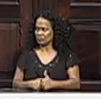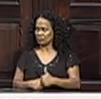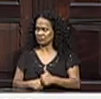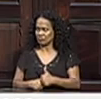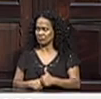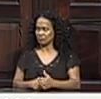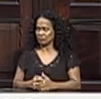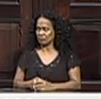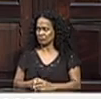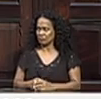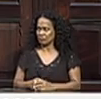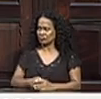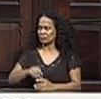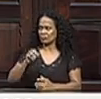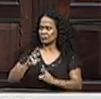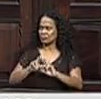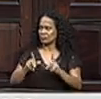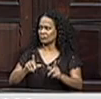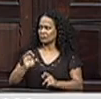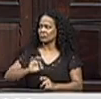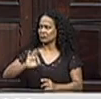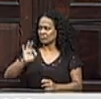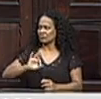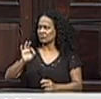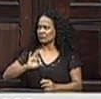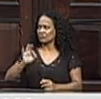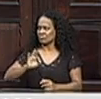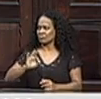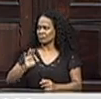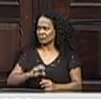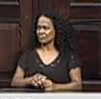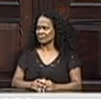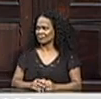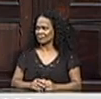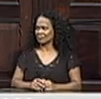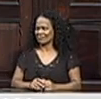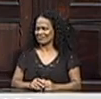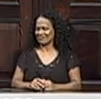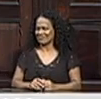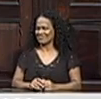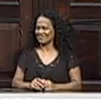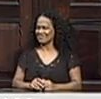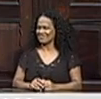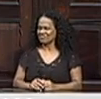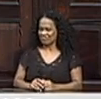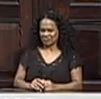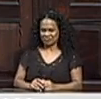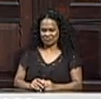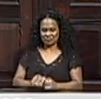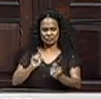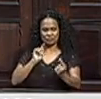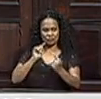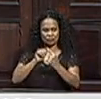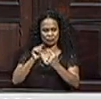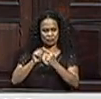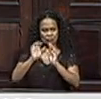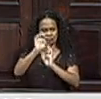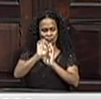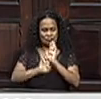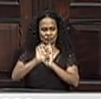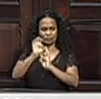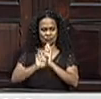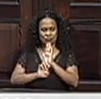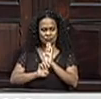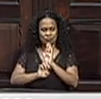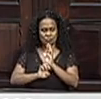percentual diferente de 3% da aglutinação. Deputado Tutuca, só um esclarecimento. Em relação às emendas do